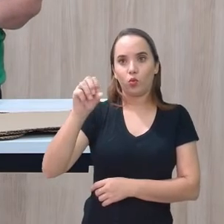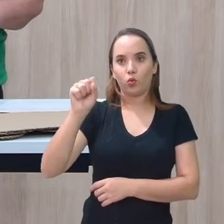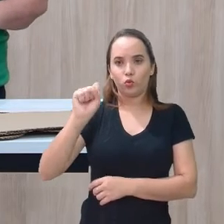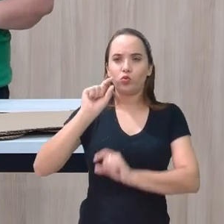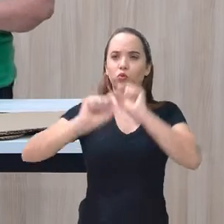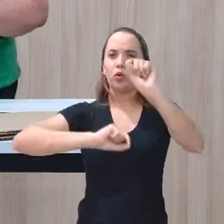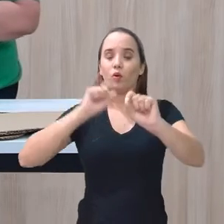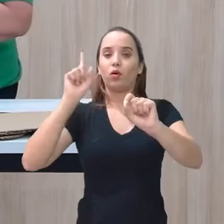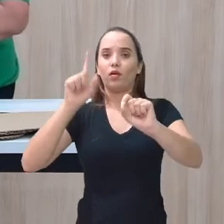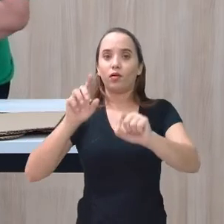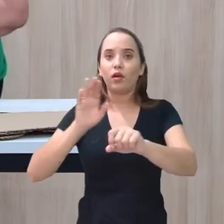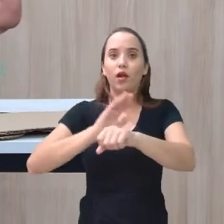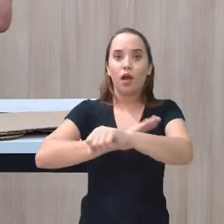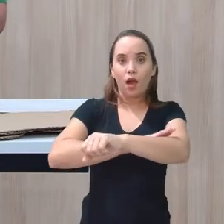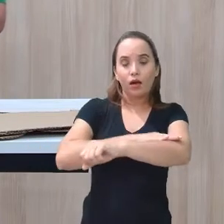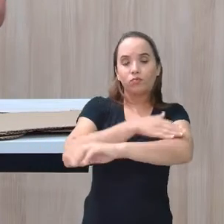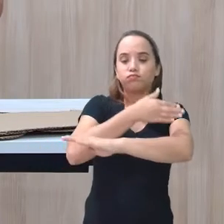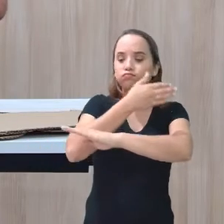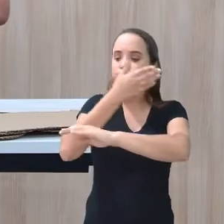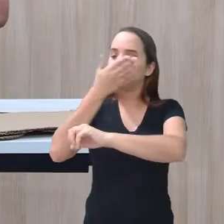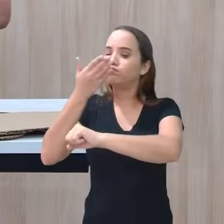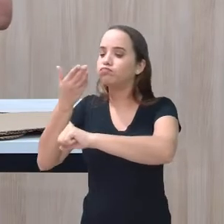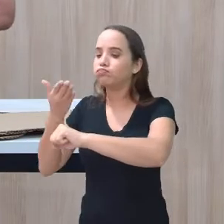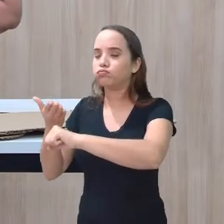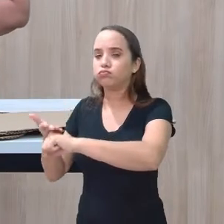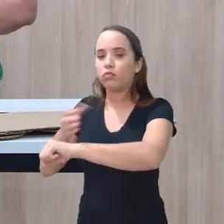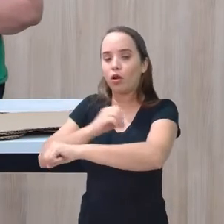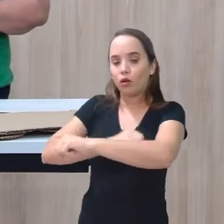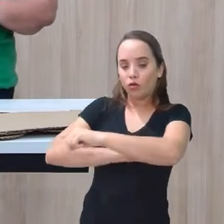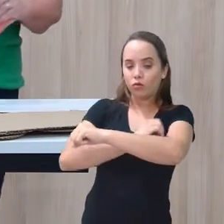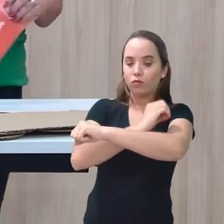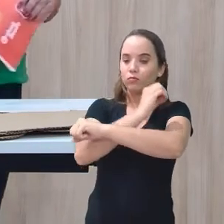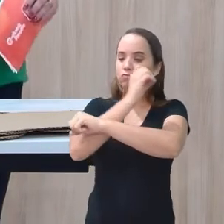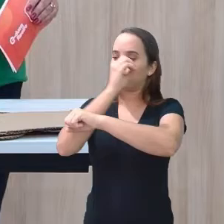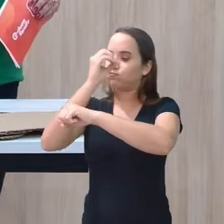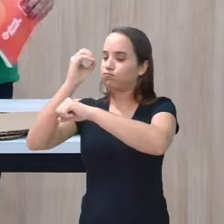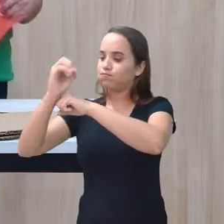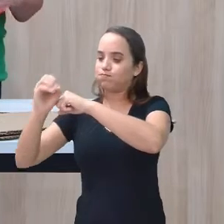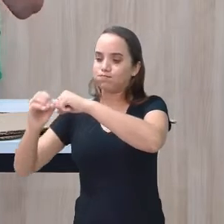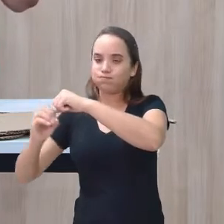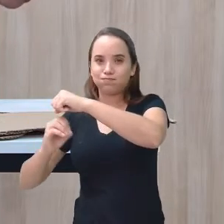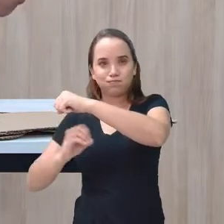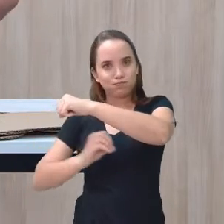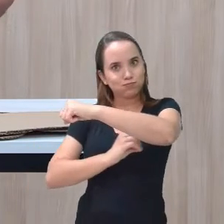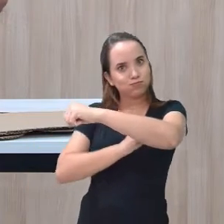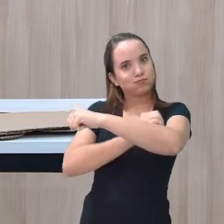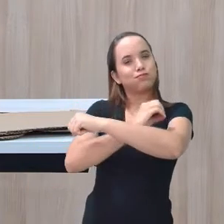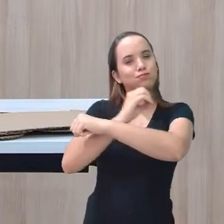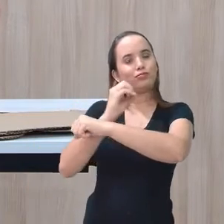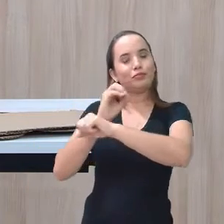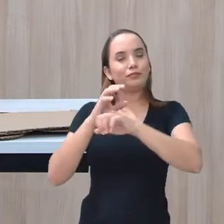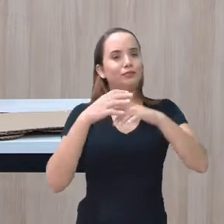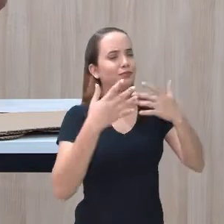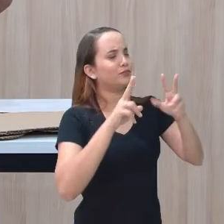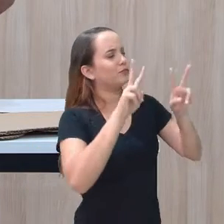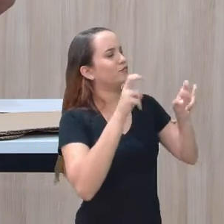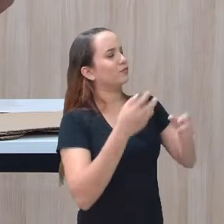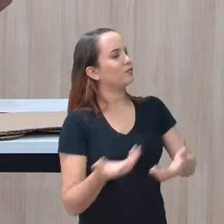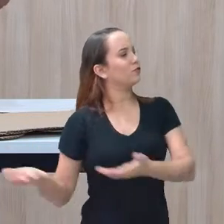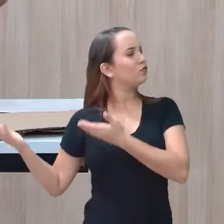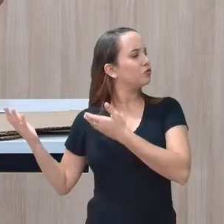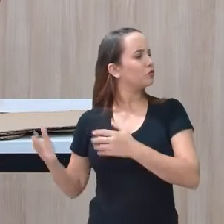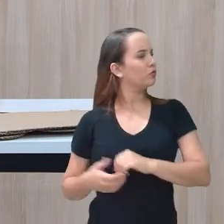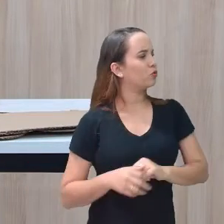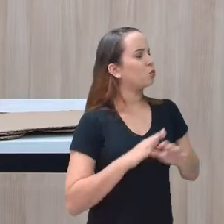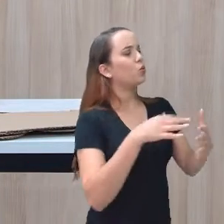às noites. E aí, professora Cláudia, em relação aí à rotação, qual uma dica, um recadinho aí que você tem para